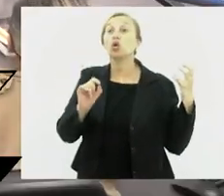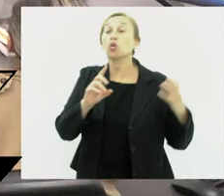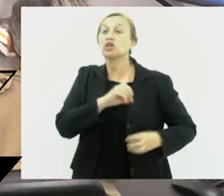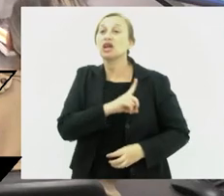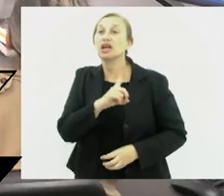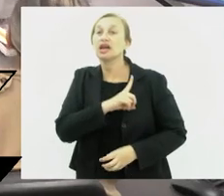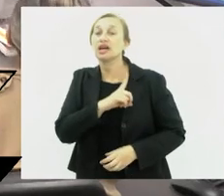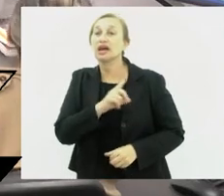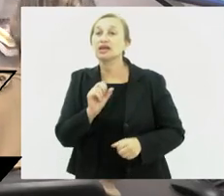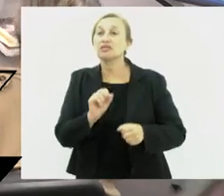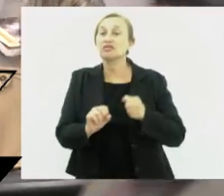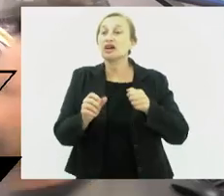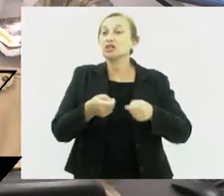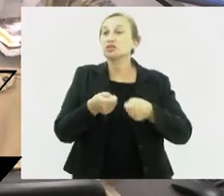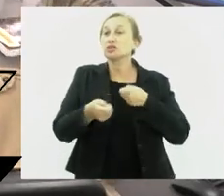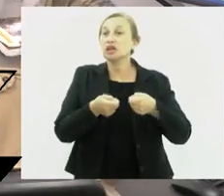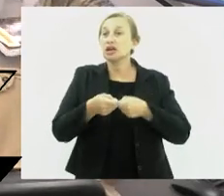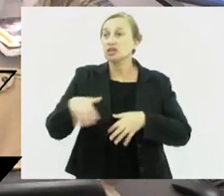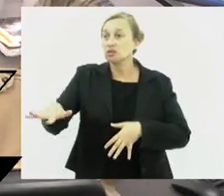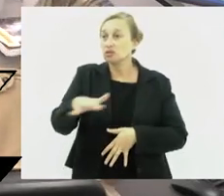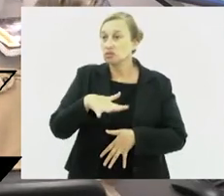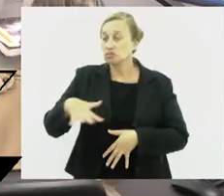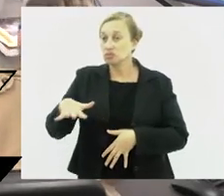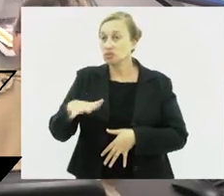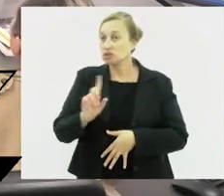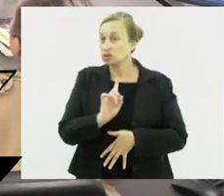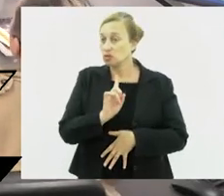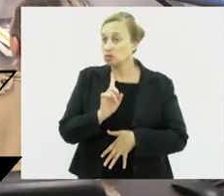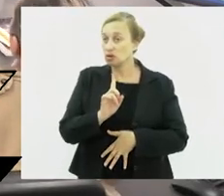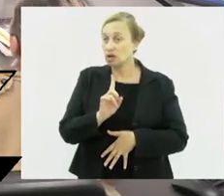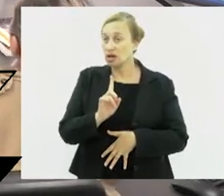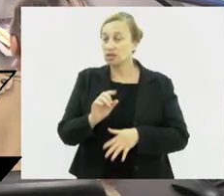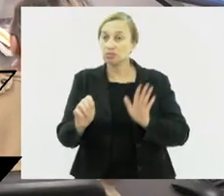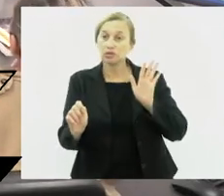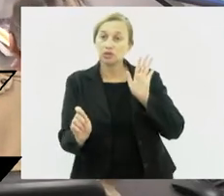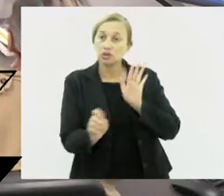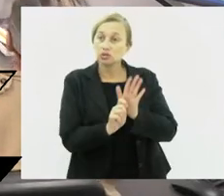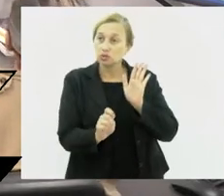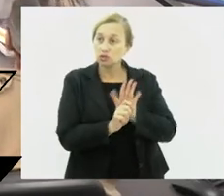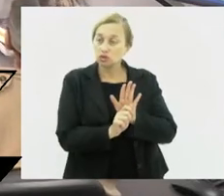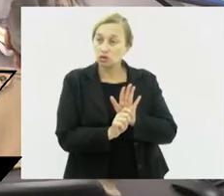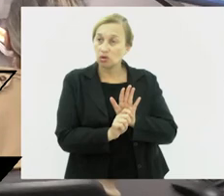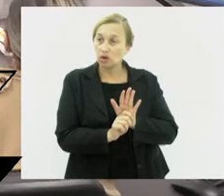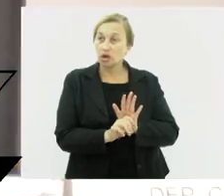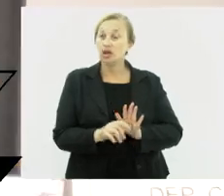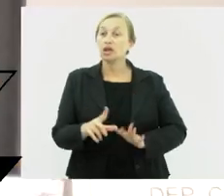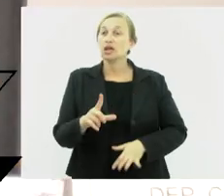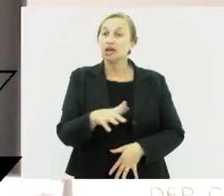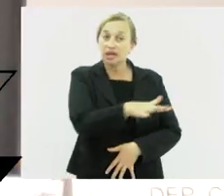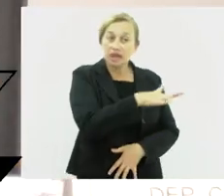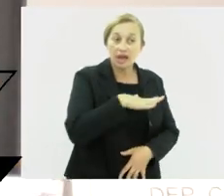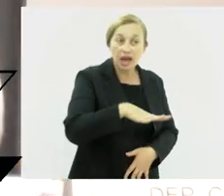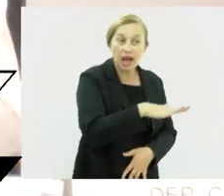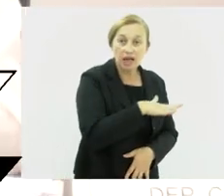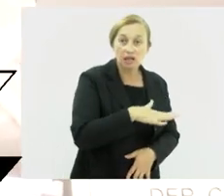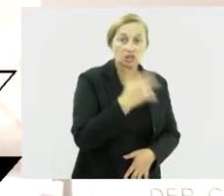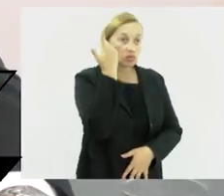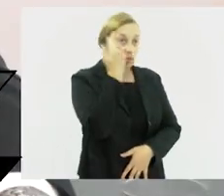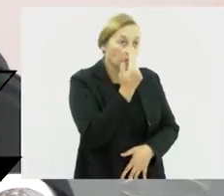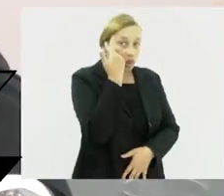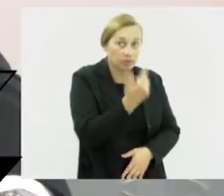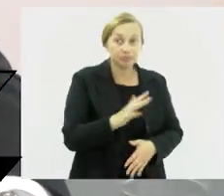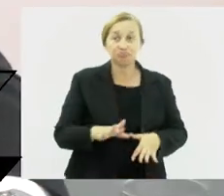não controladas pelo tráfico, em áreas onde nós temos o controle civilizatório delas?